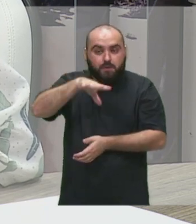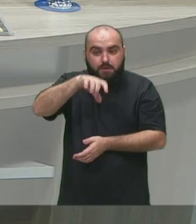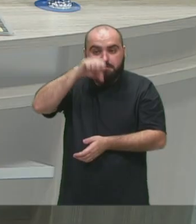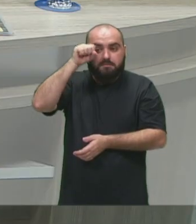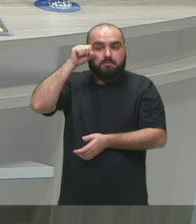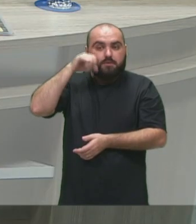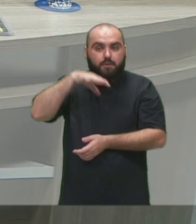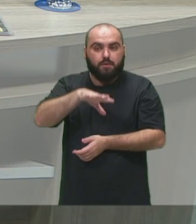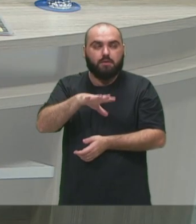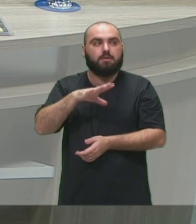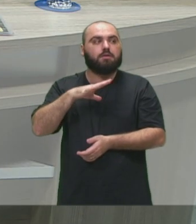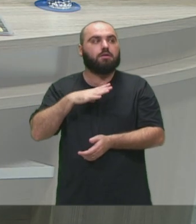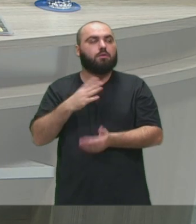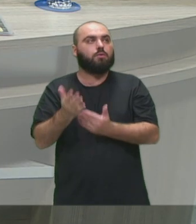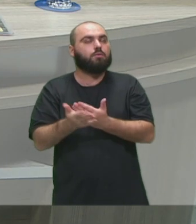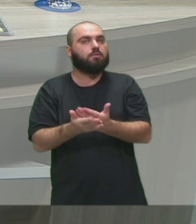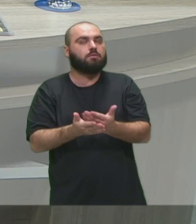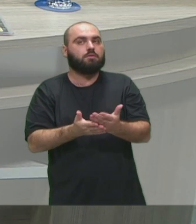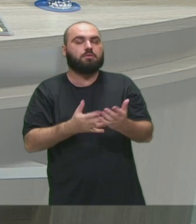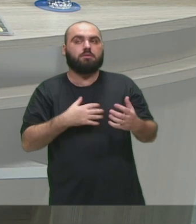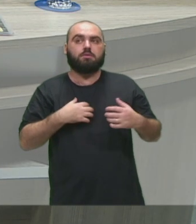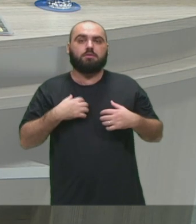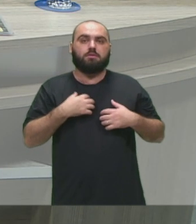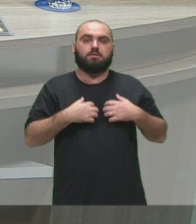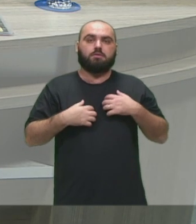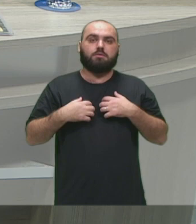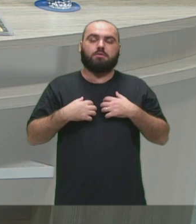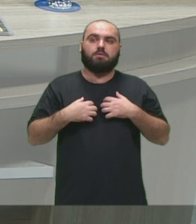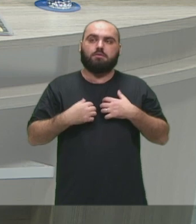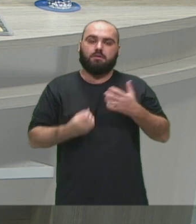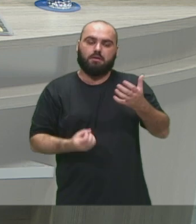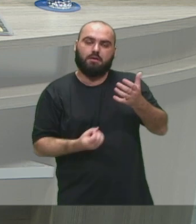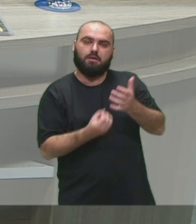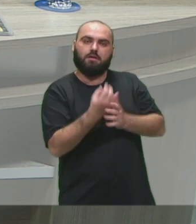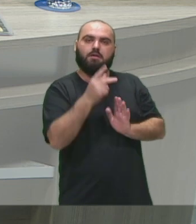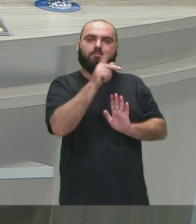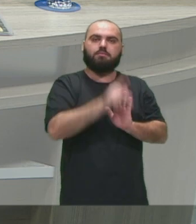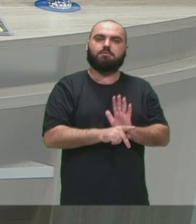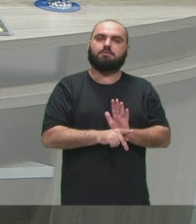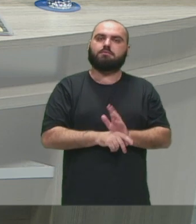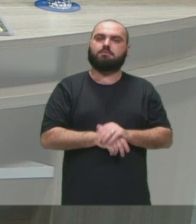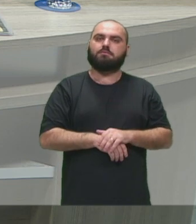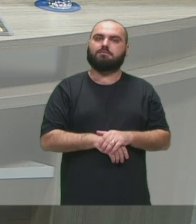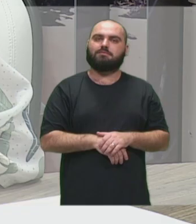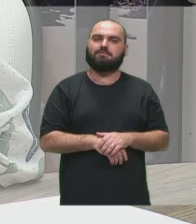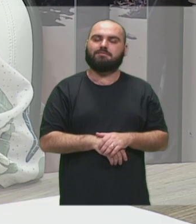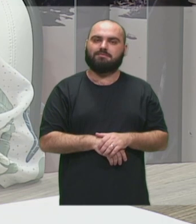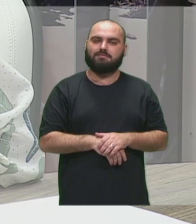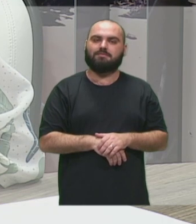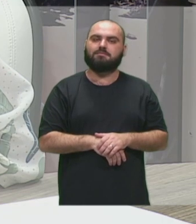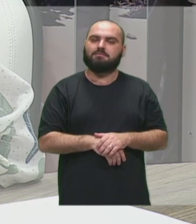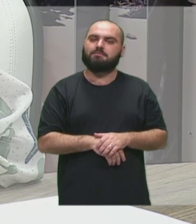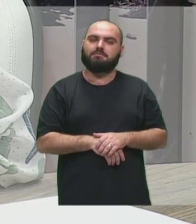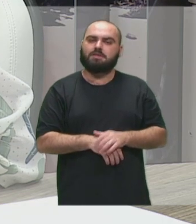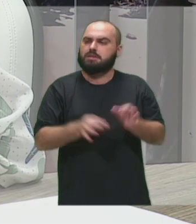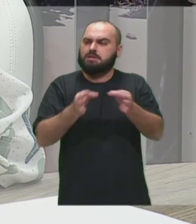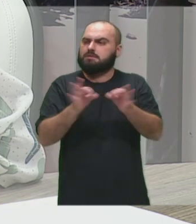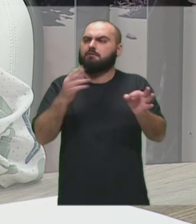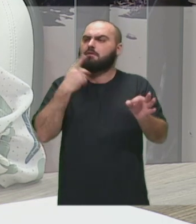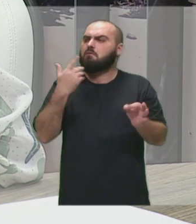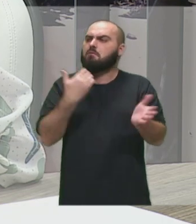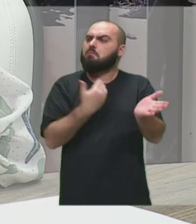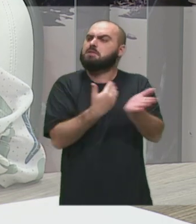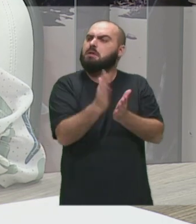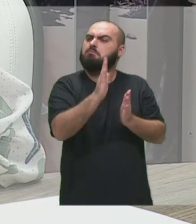passei a respirar. E aí eu criei o projeto. Eu simplesmente disse, vou começar a pintar, que